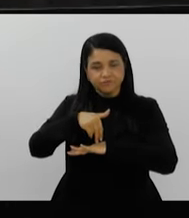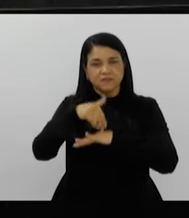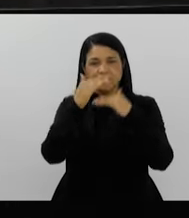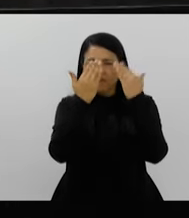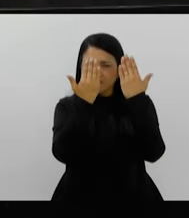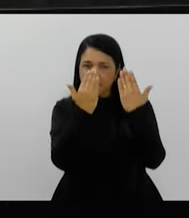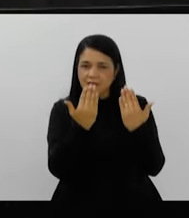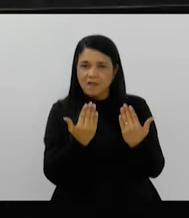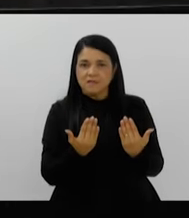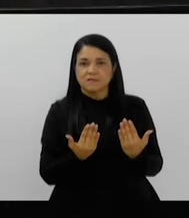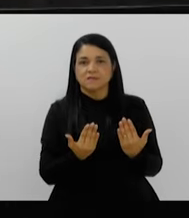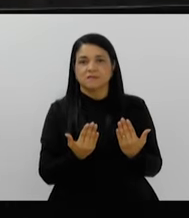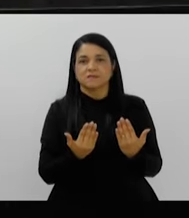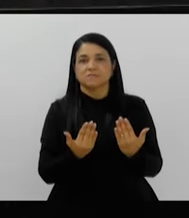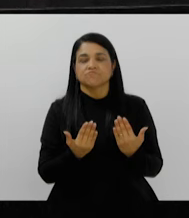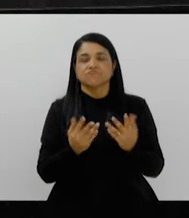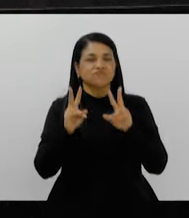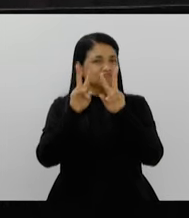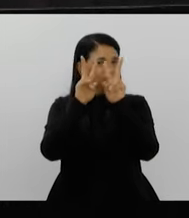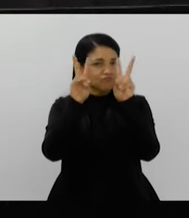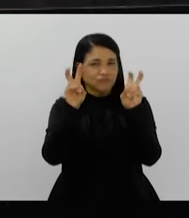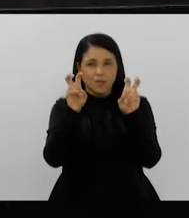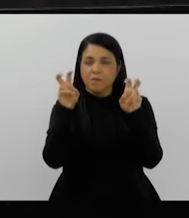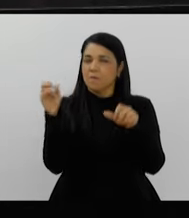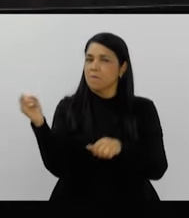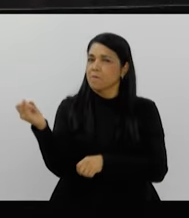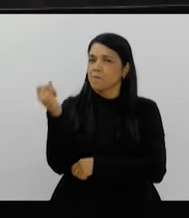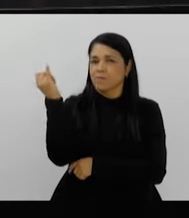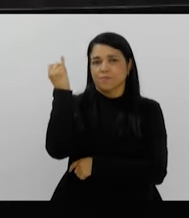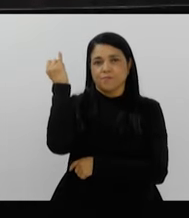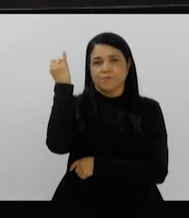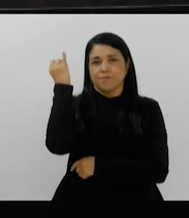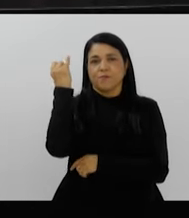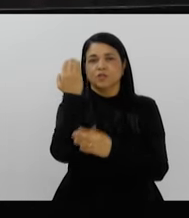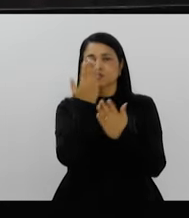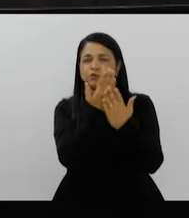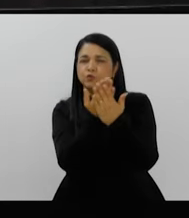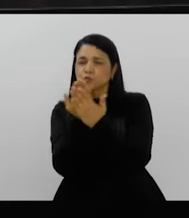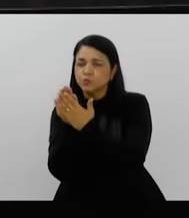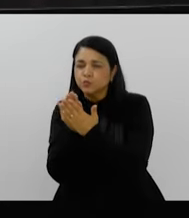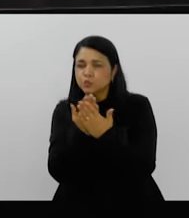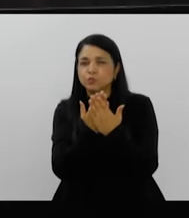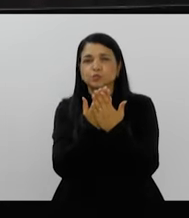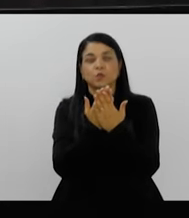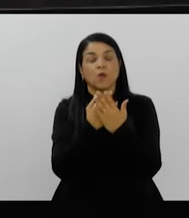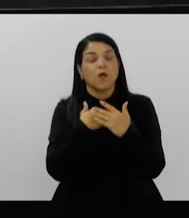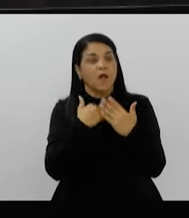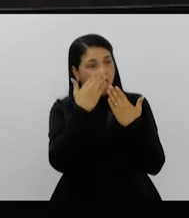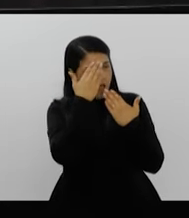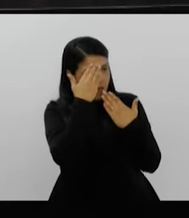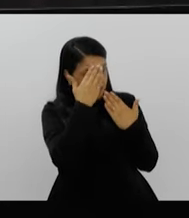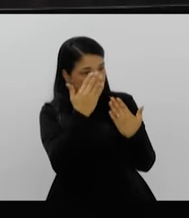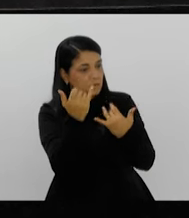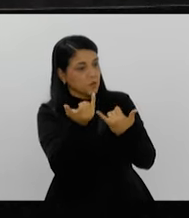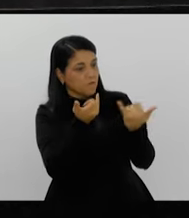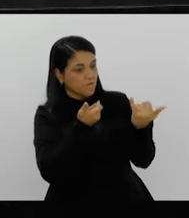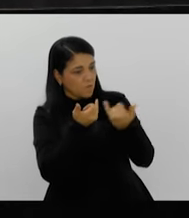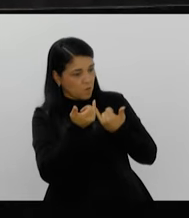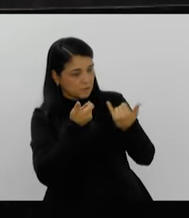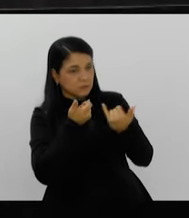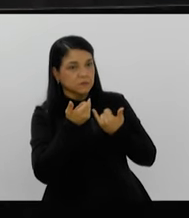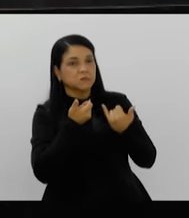análises desse tema tão importante, né, e estudos que fizeram, e agradeço pelas informações